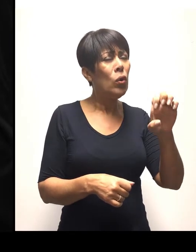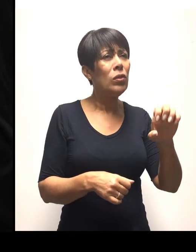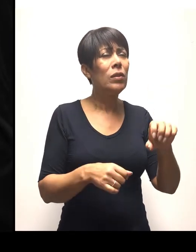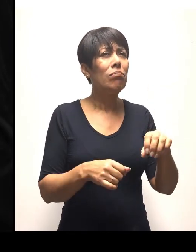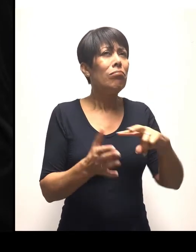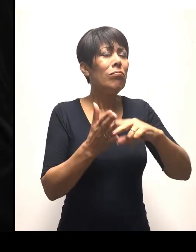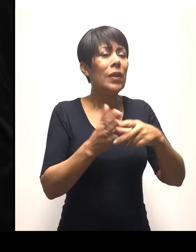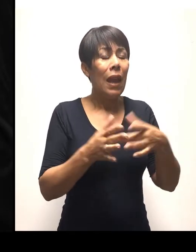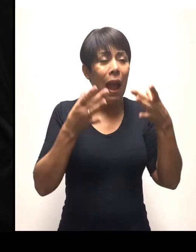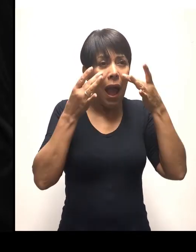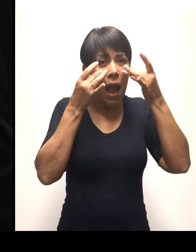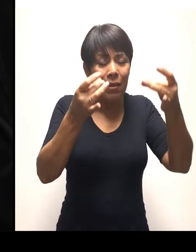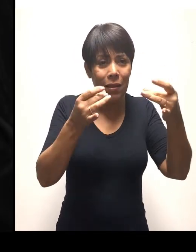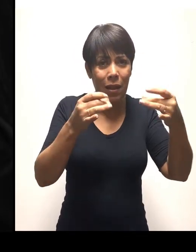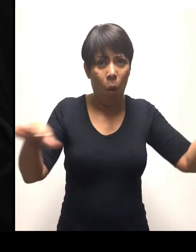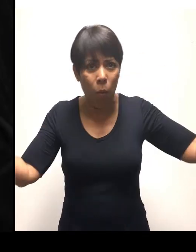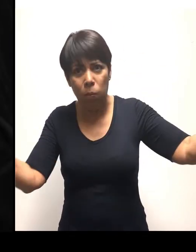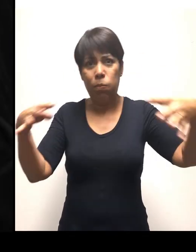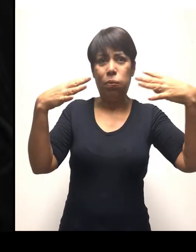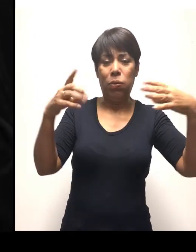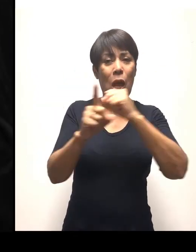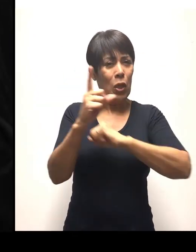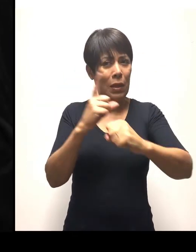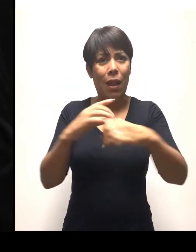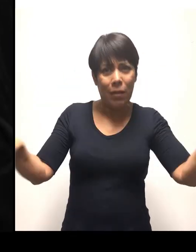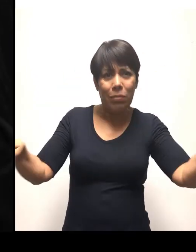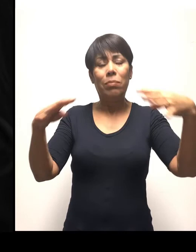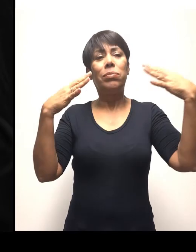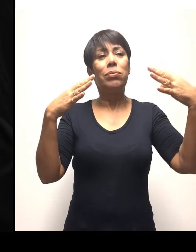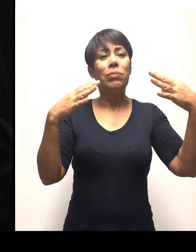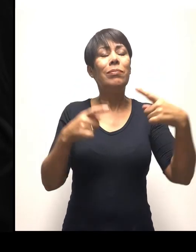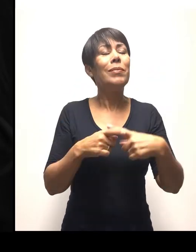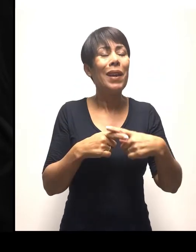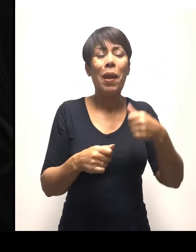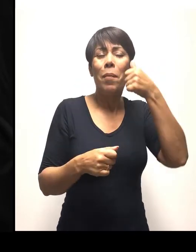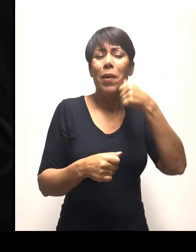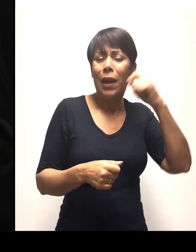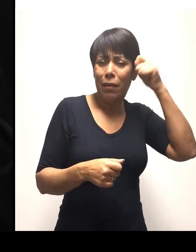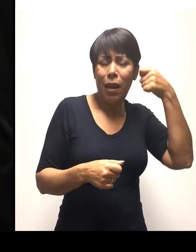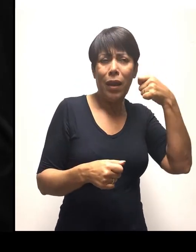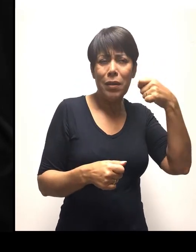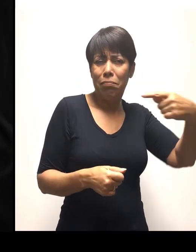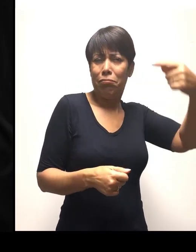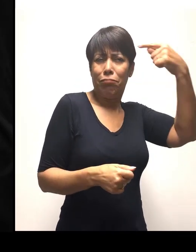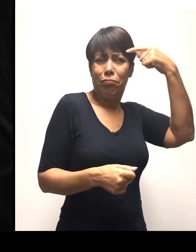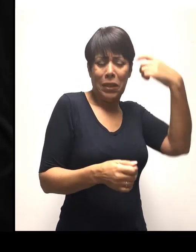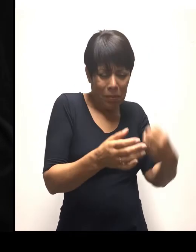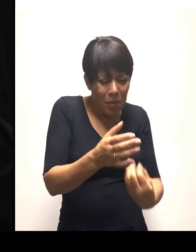chamar a atenção para a sociedade brasileira, né? No sentido que as mulheres negras produzem